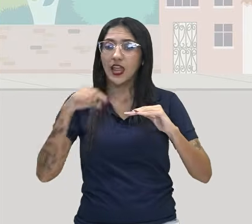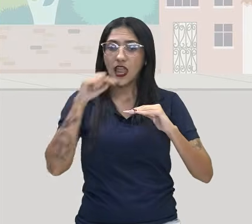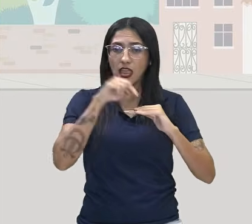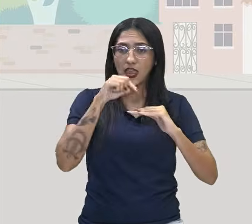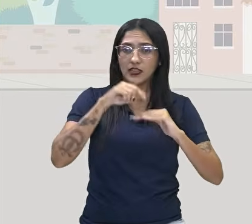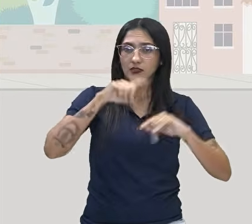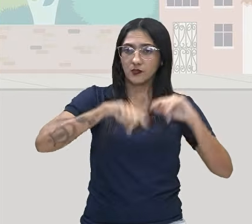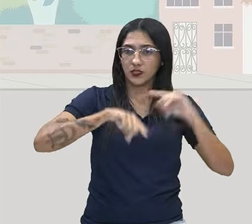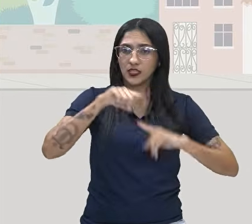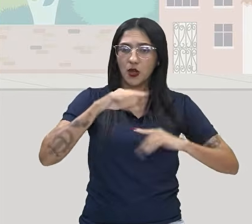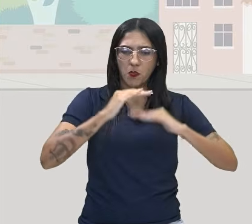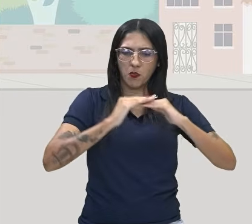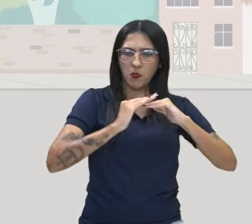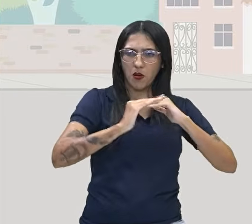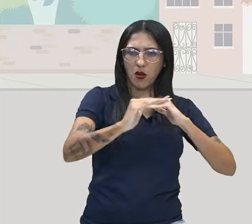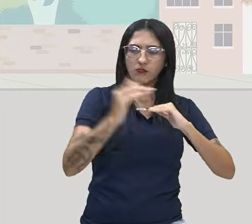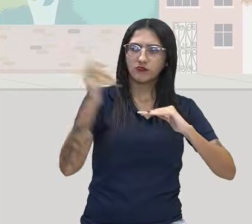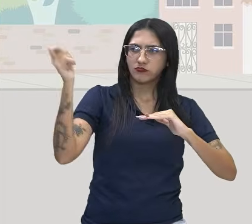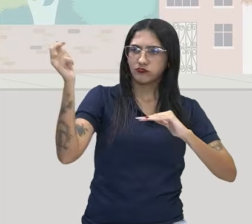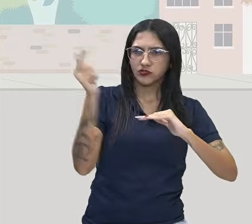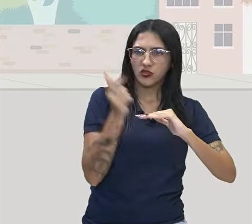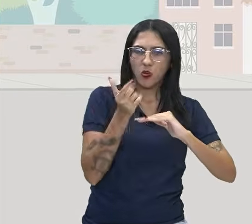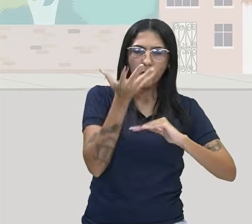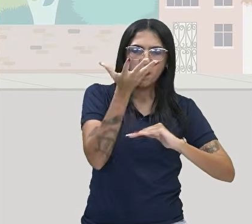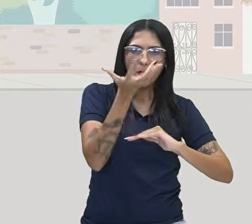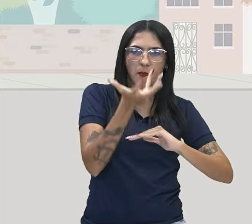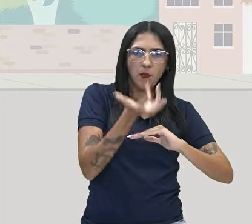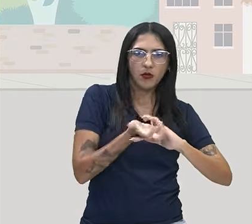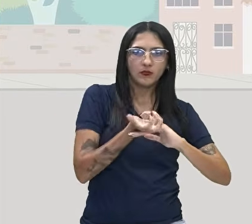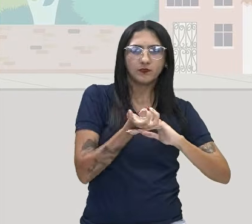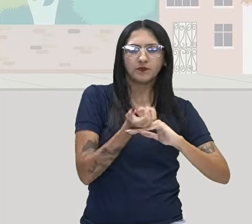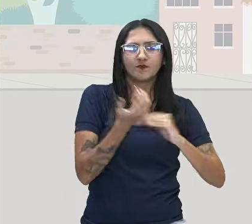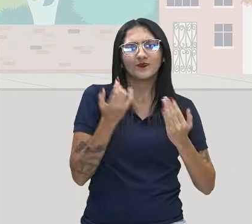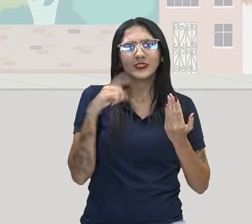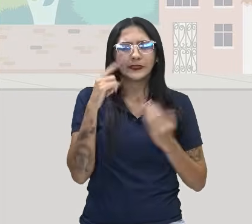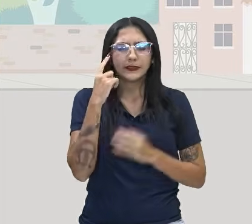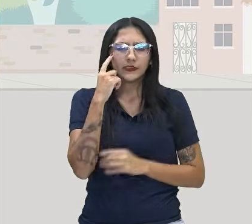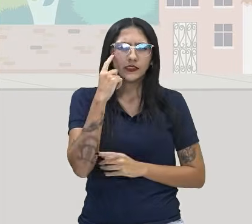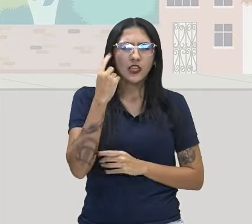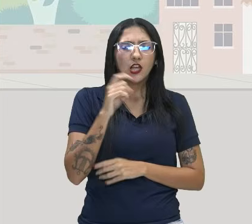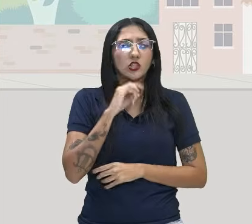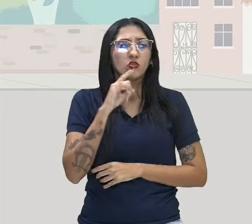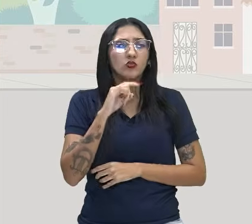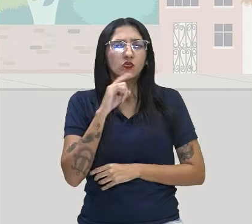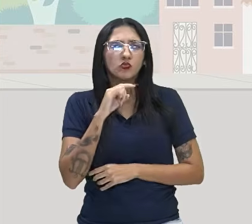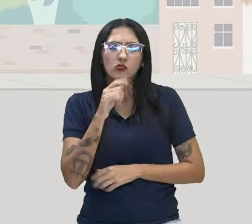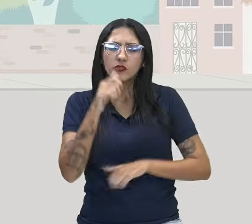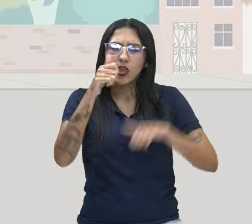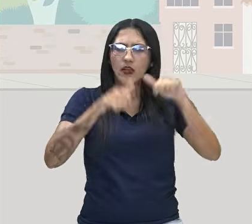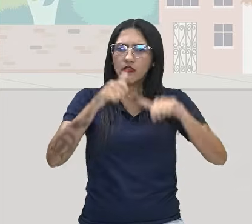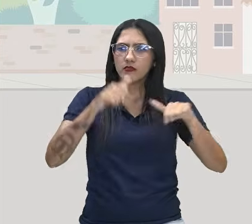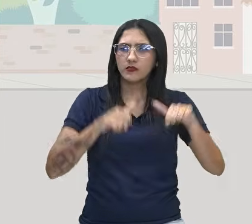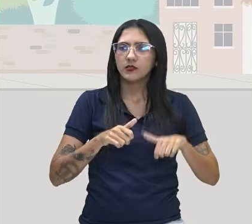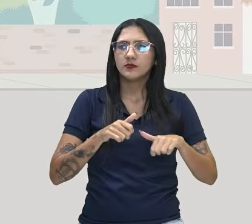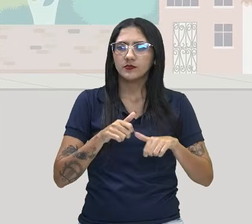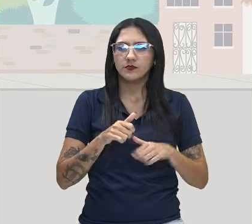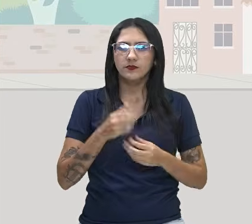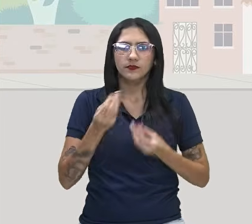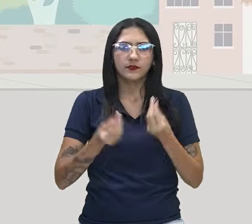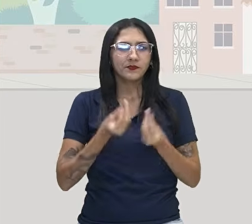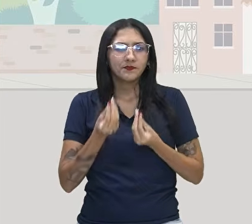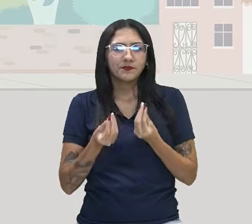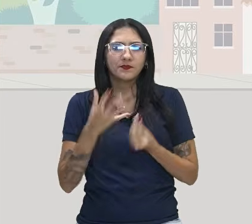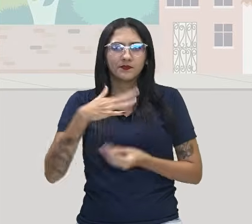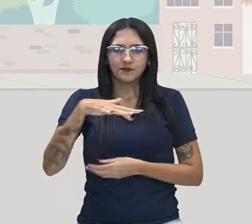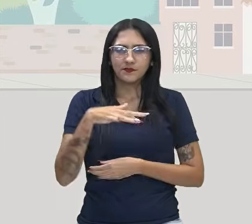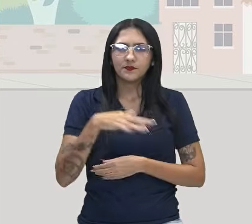acaba absorvendo. Isso são questionamentos que começam a ser analisados por conta do ecossistema. Tá? Isso está relacionado